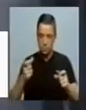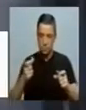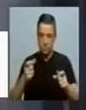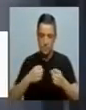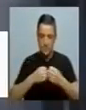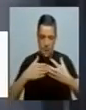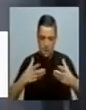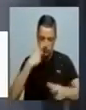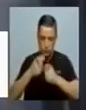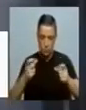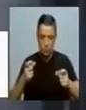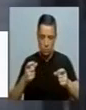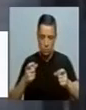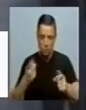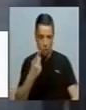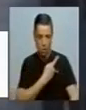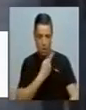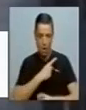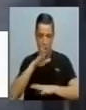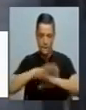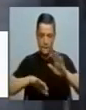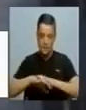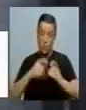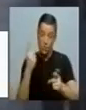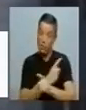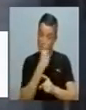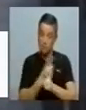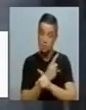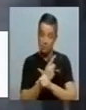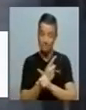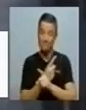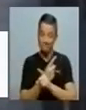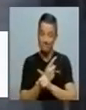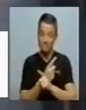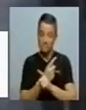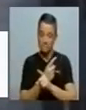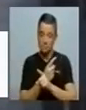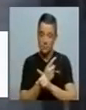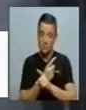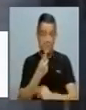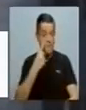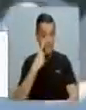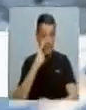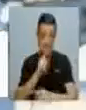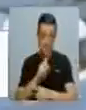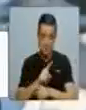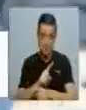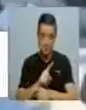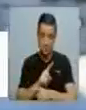muita gente. A fazer determinadas coisas para sobreviver.